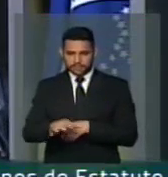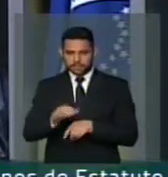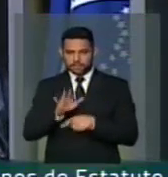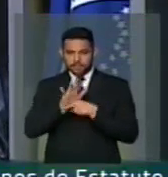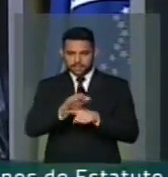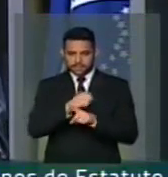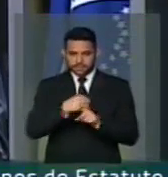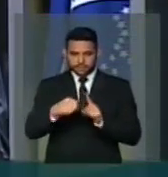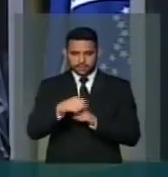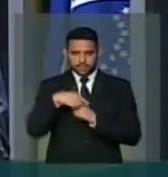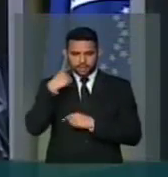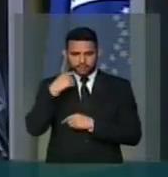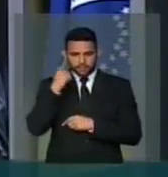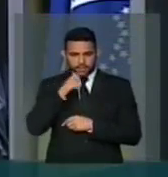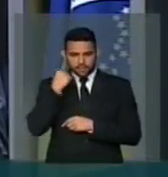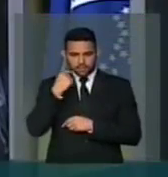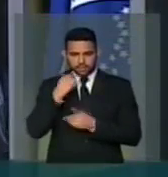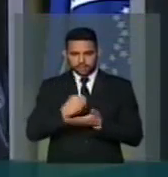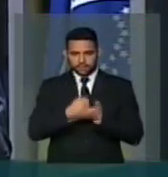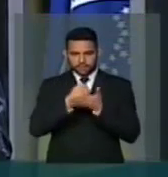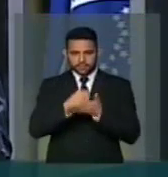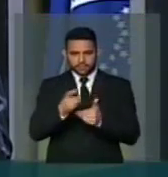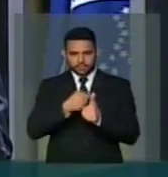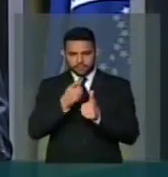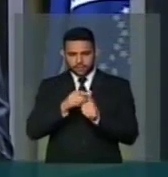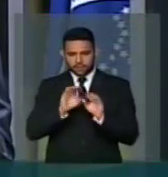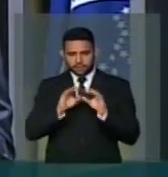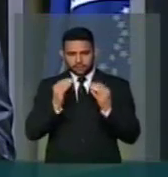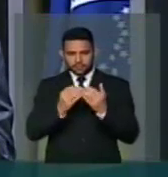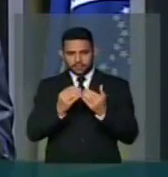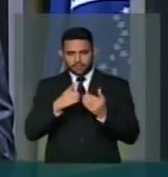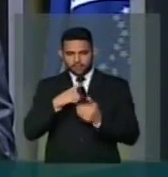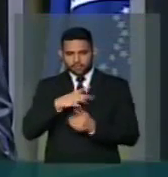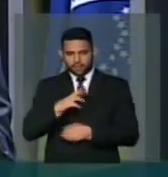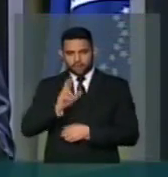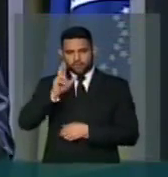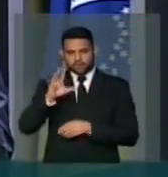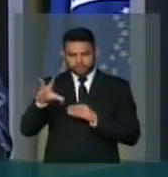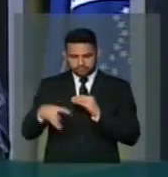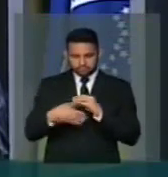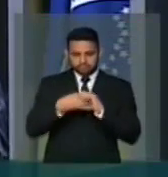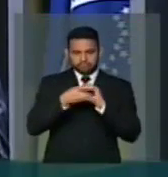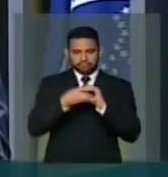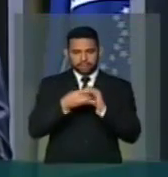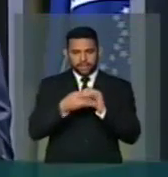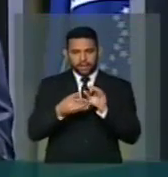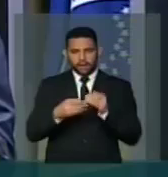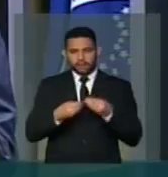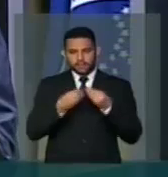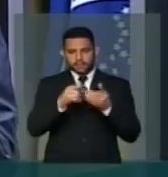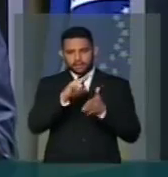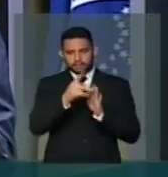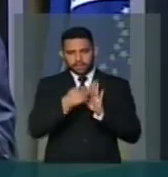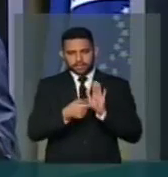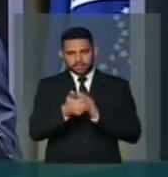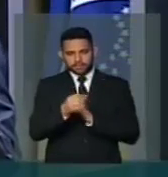social, os deputados e deputadas da Frente Parlamentar da Primeira Infância, a qual tenho a honra de integrar, apresentaram o PL